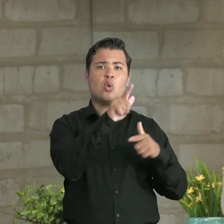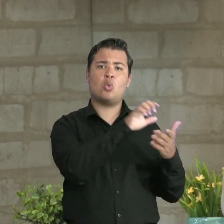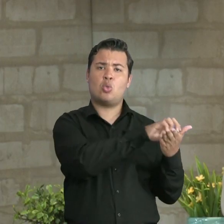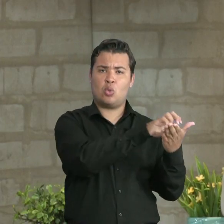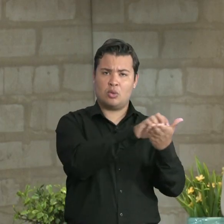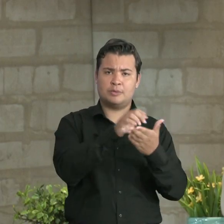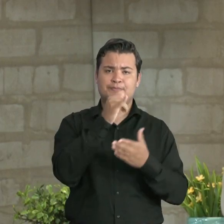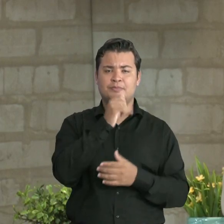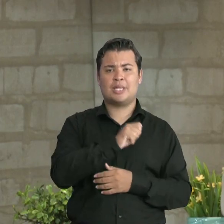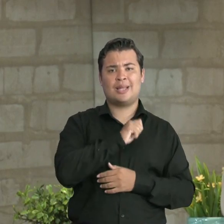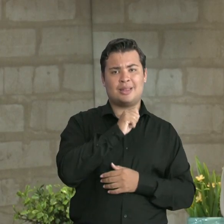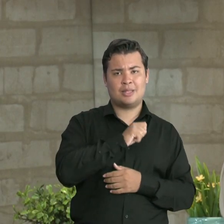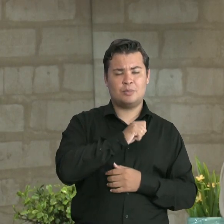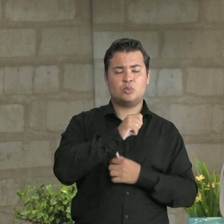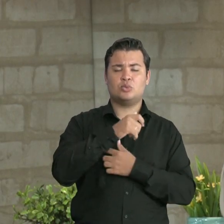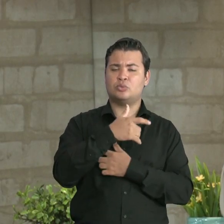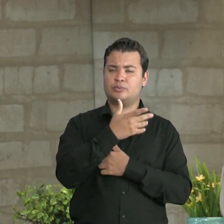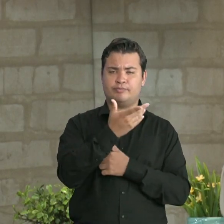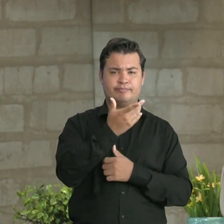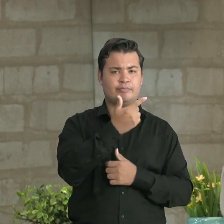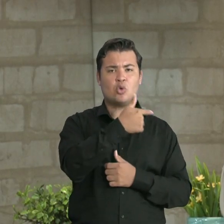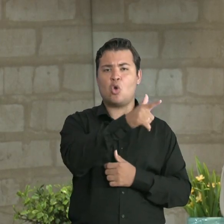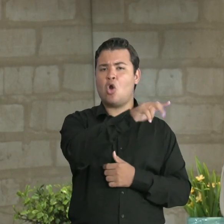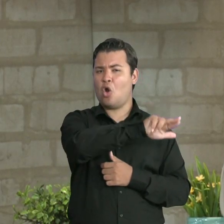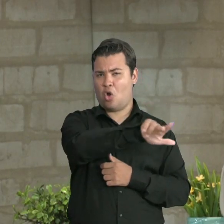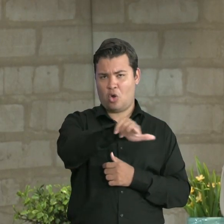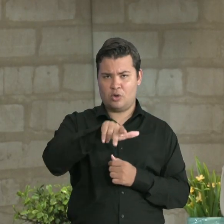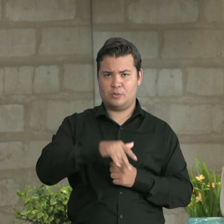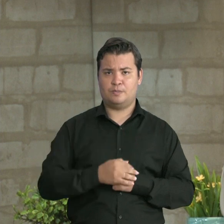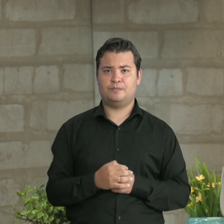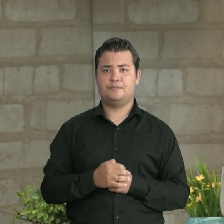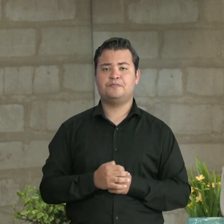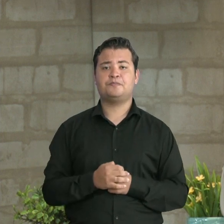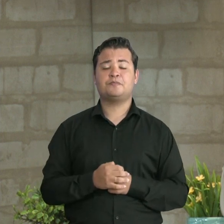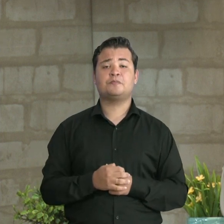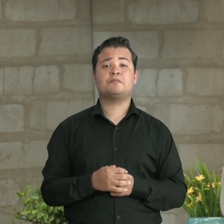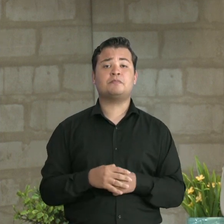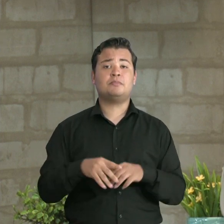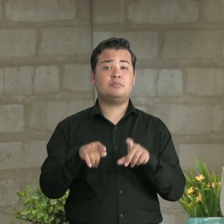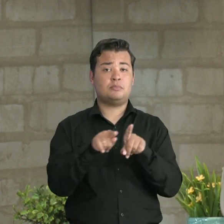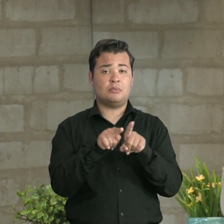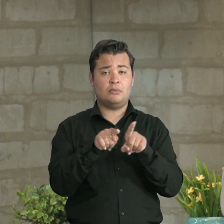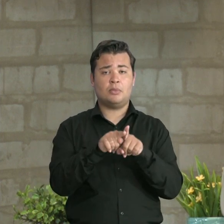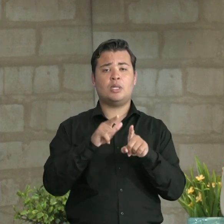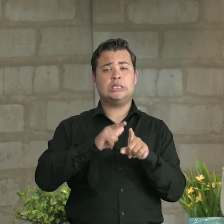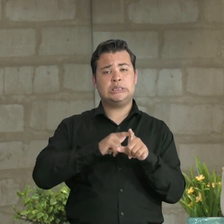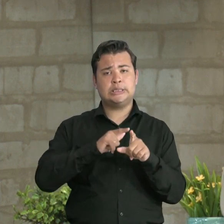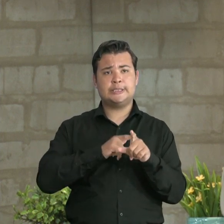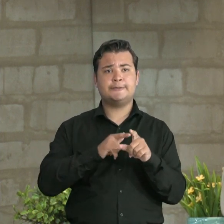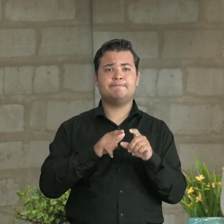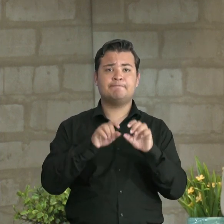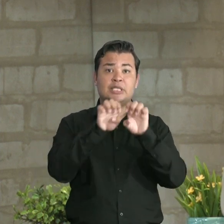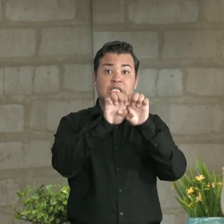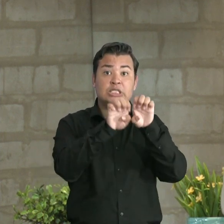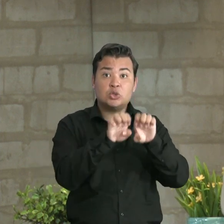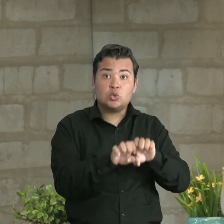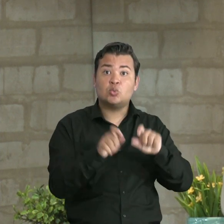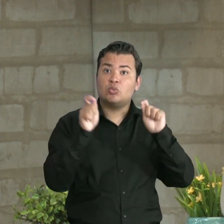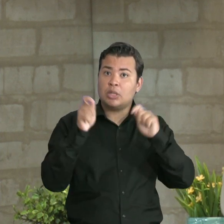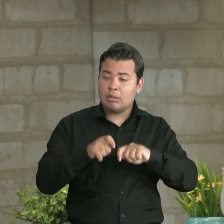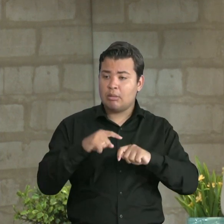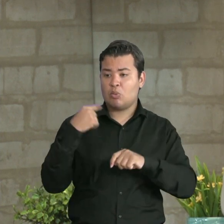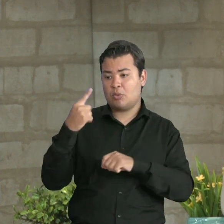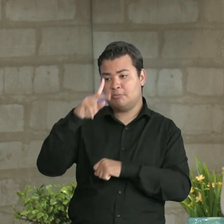a antropologia e outros em andamento, mas de uma estrutura que permite uma autonomia maior